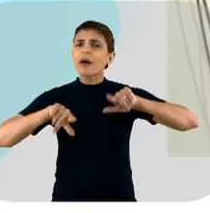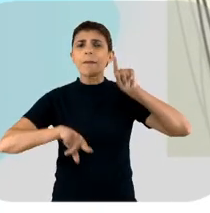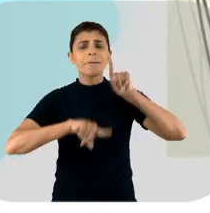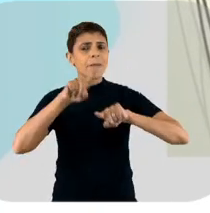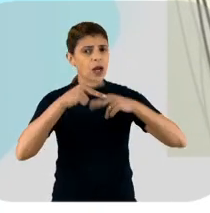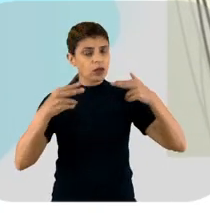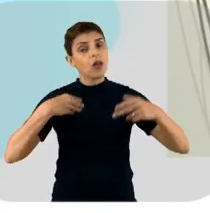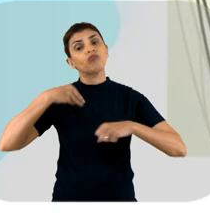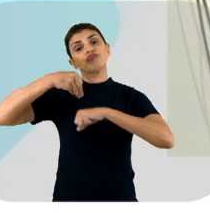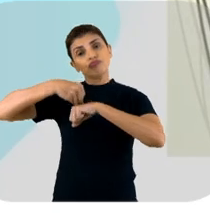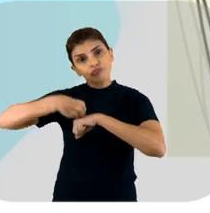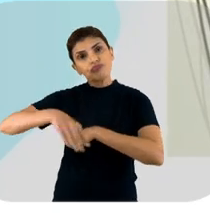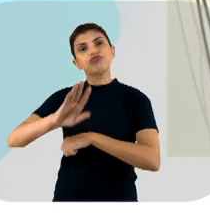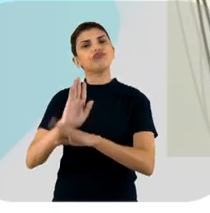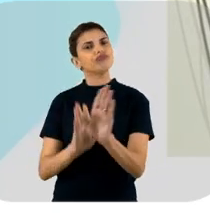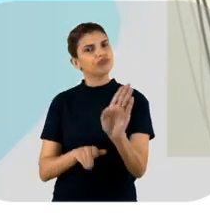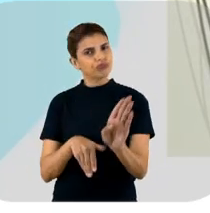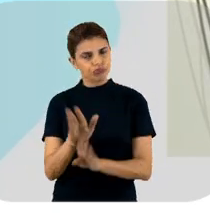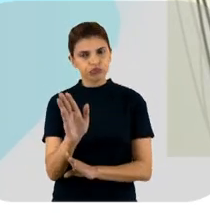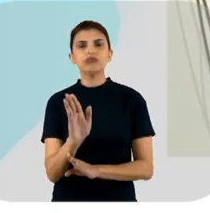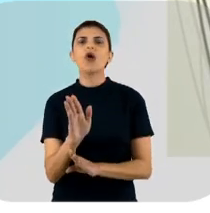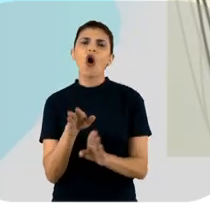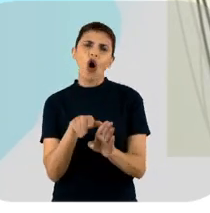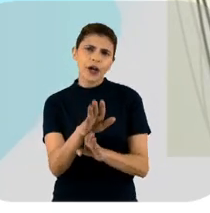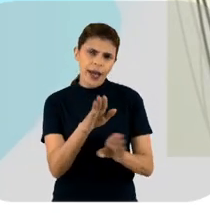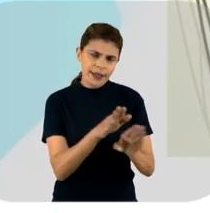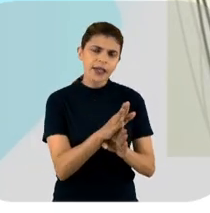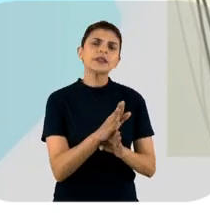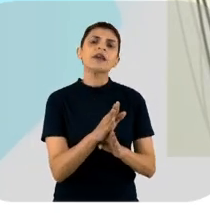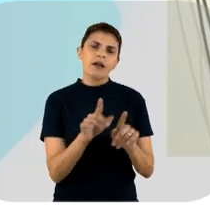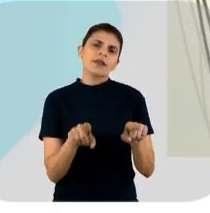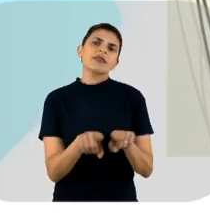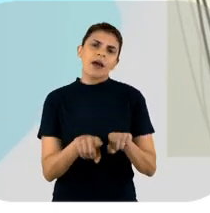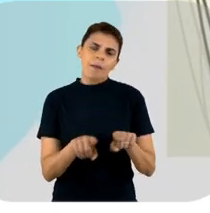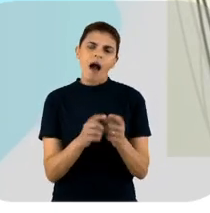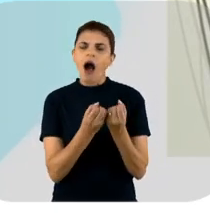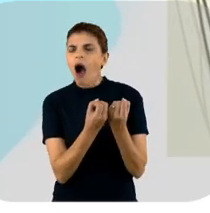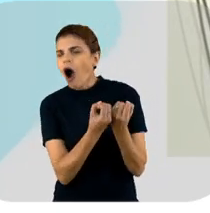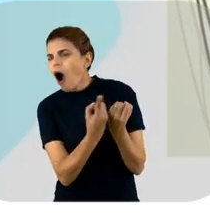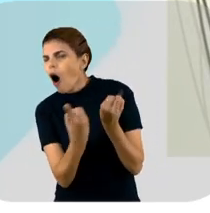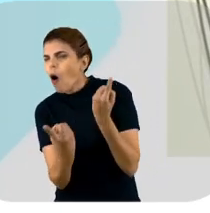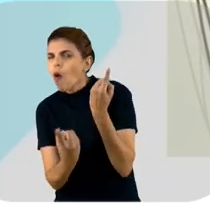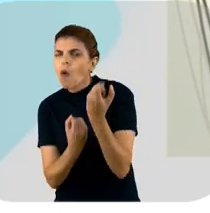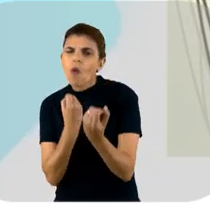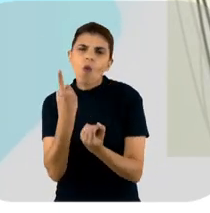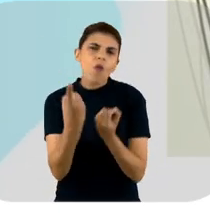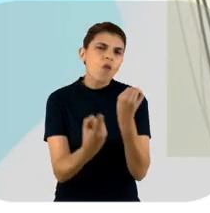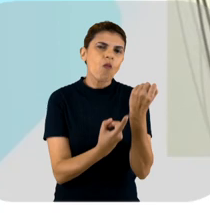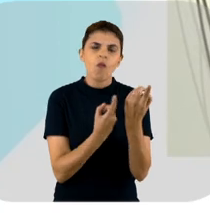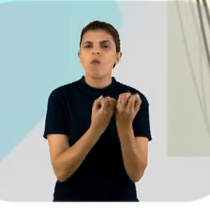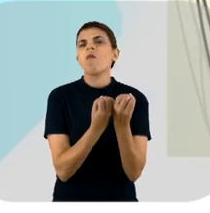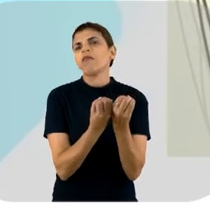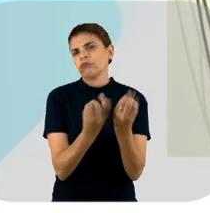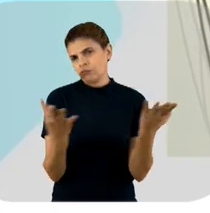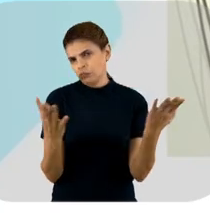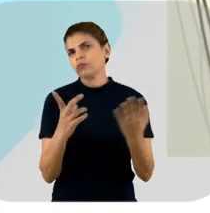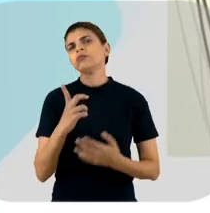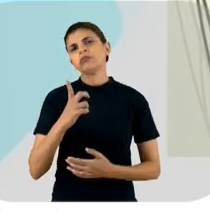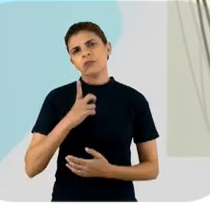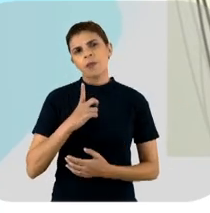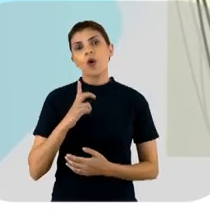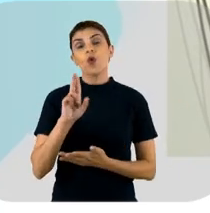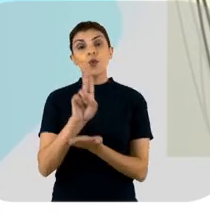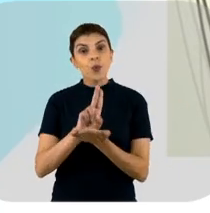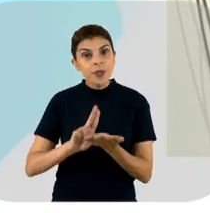tem alguns materiais que eu recomendo e também tem aí algumas